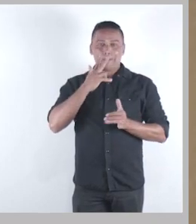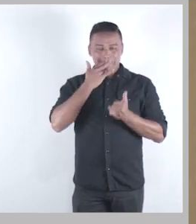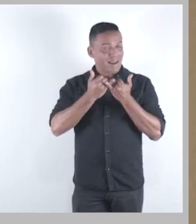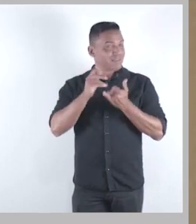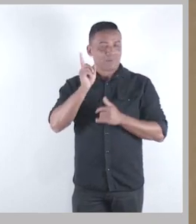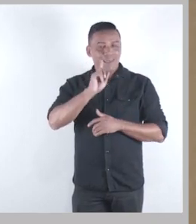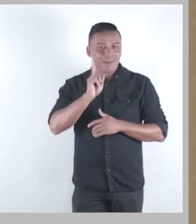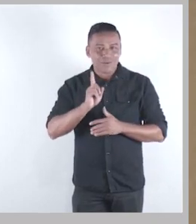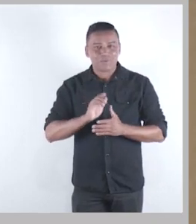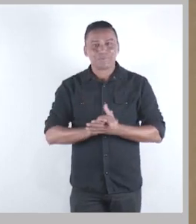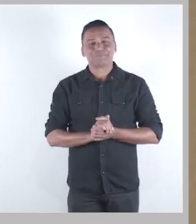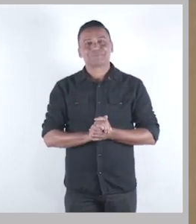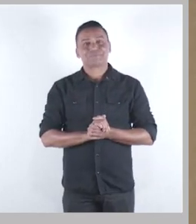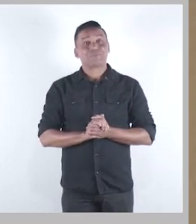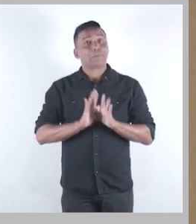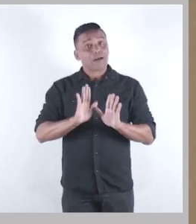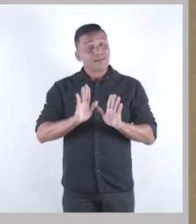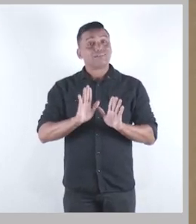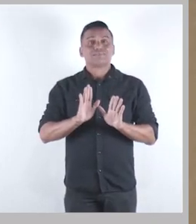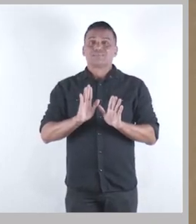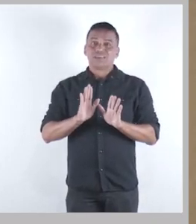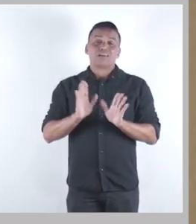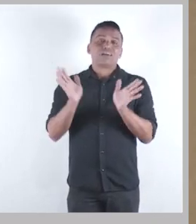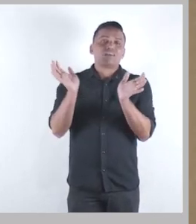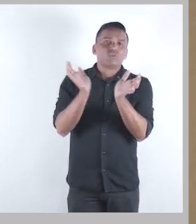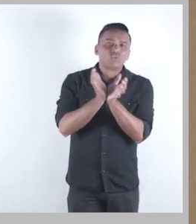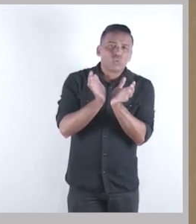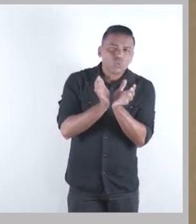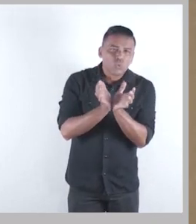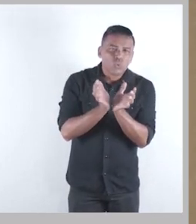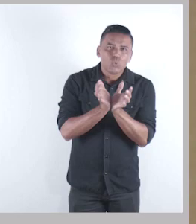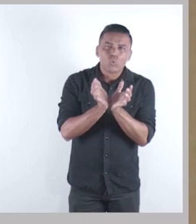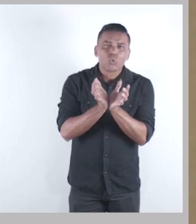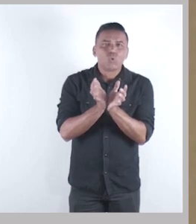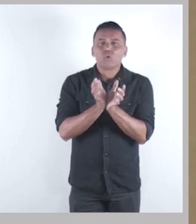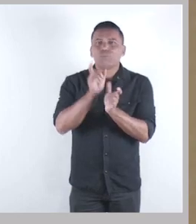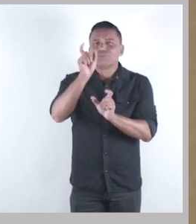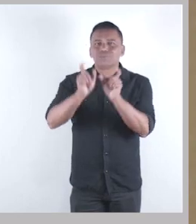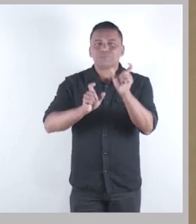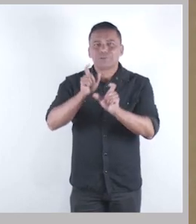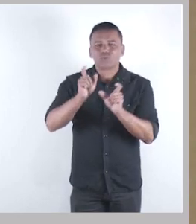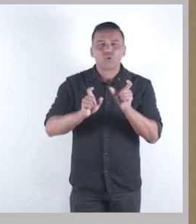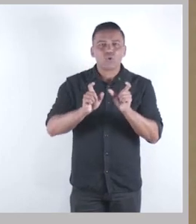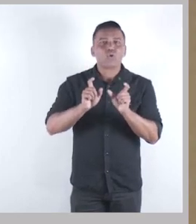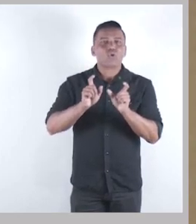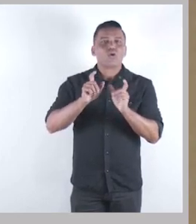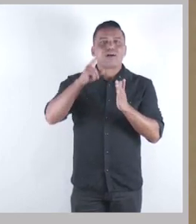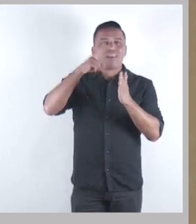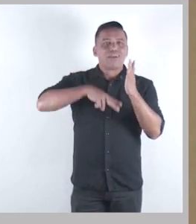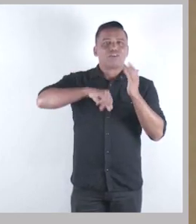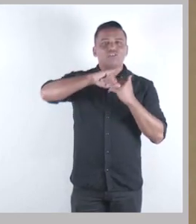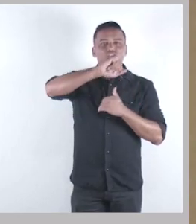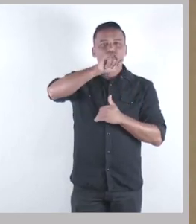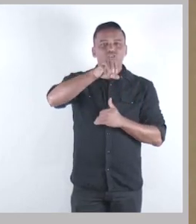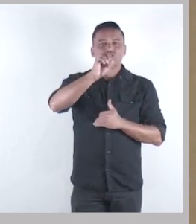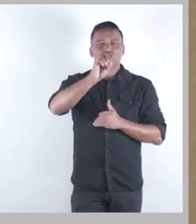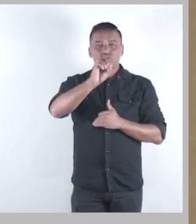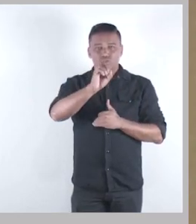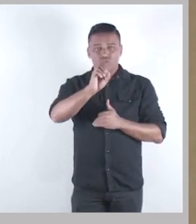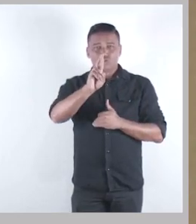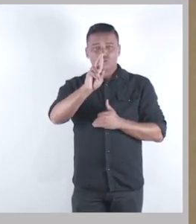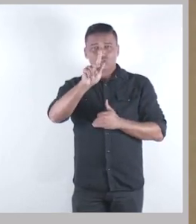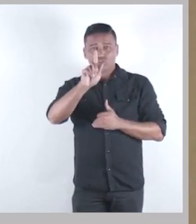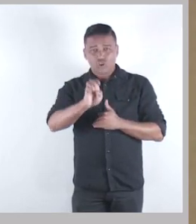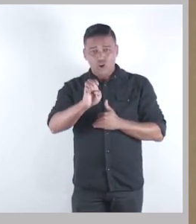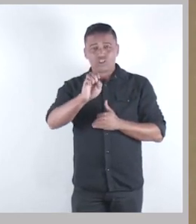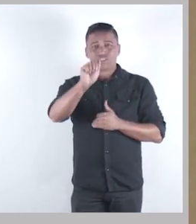mas faço parte daquele grupo de pessoas que leu Jorge Amado há algum tempo, né?